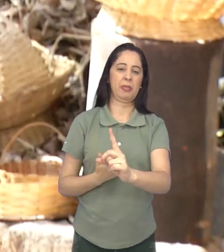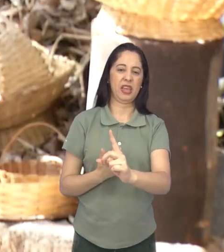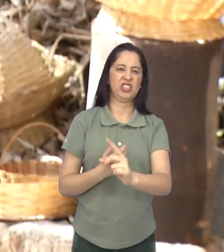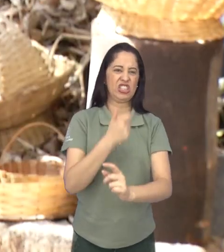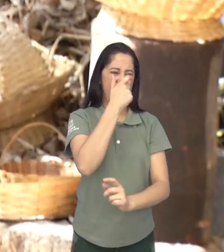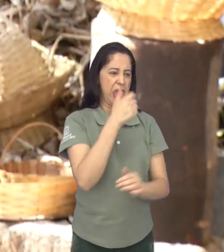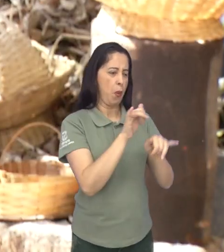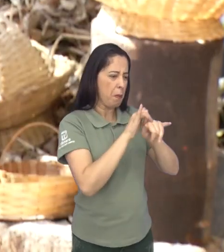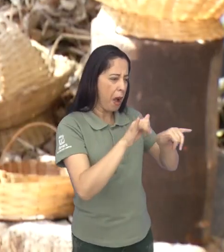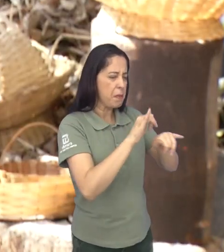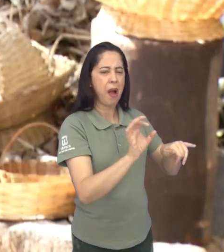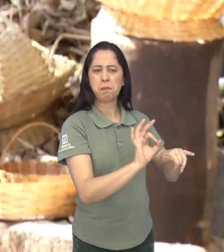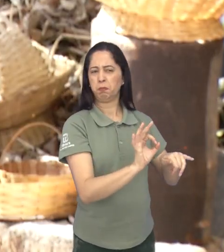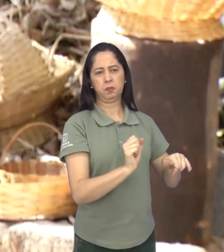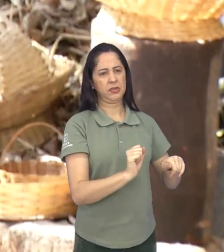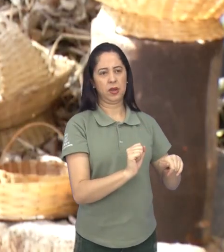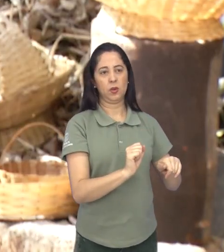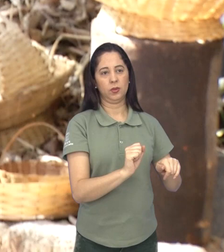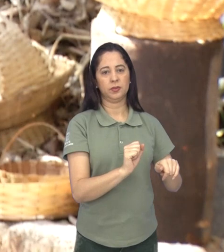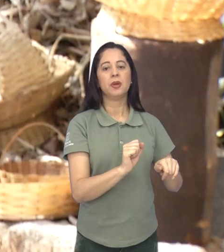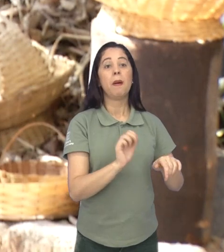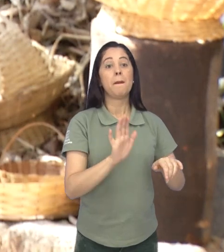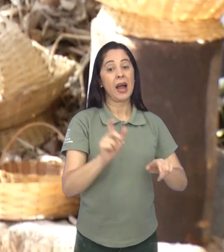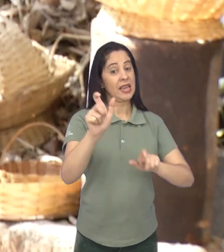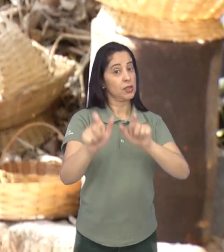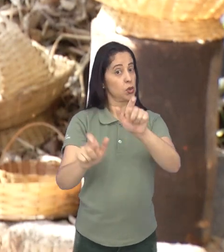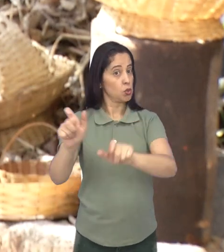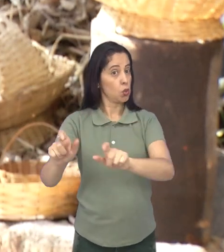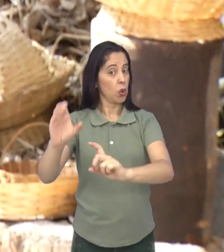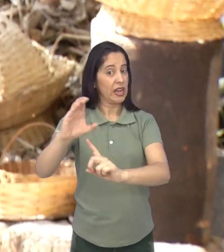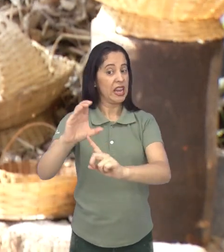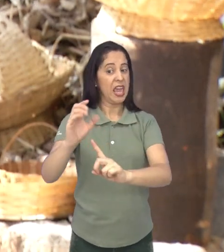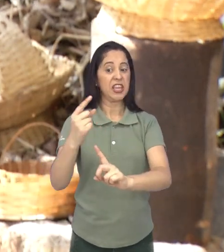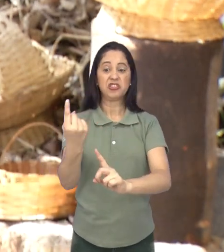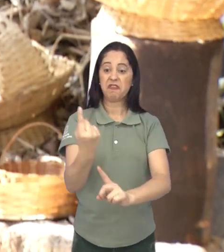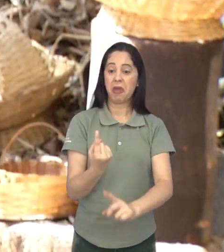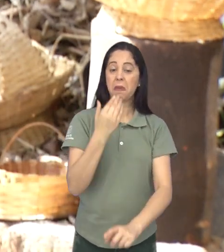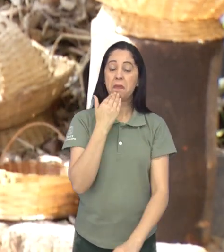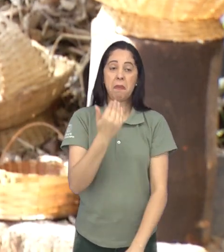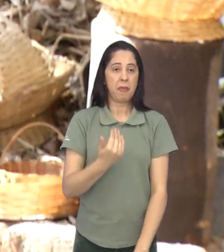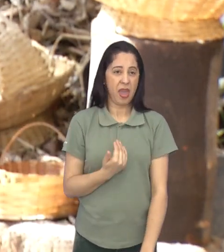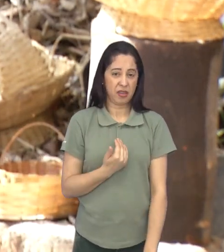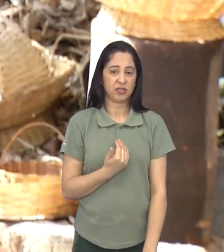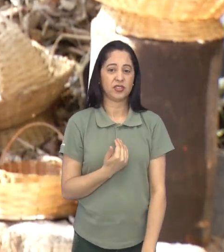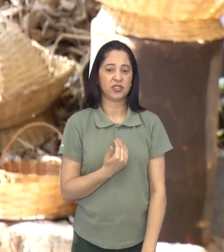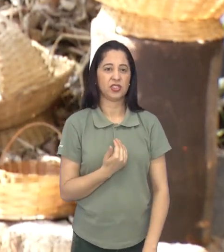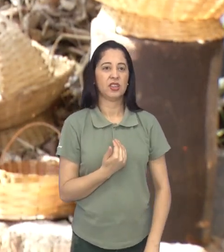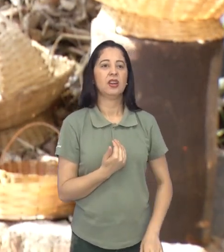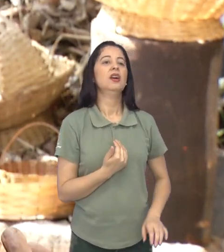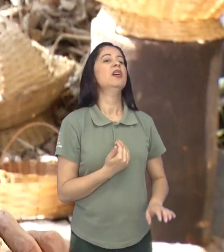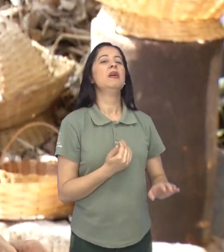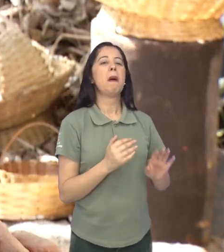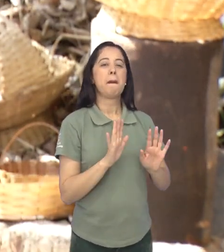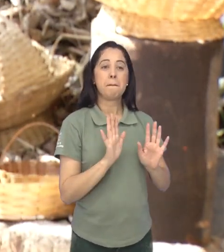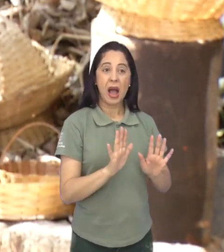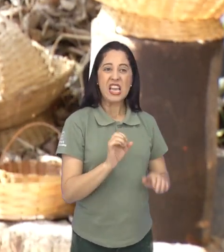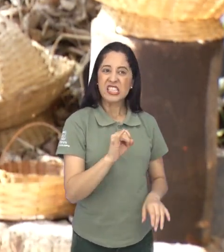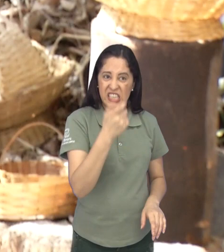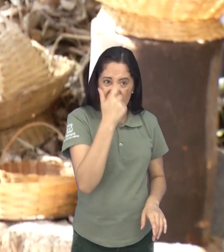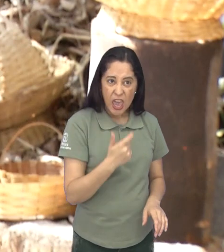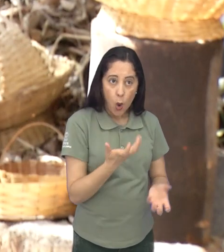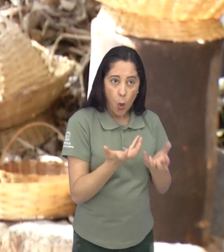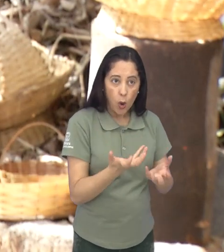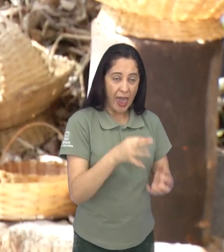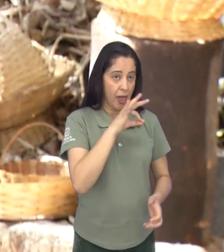né? Eu não divulgo, mas faço por encomenda. Mas sei que se eu quisesse trabalhar